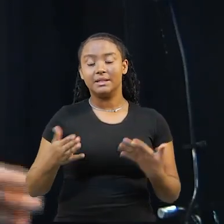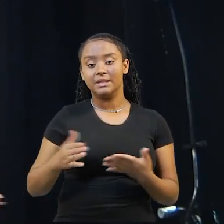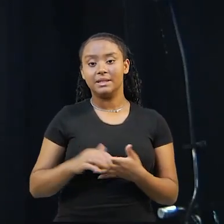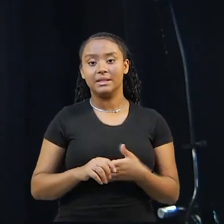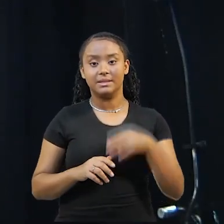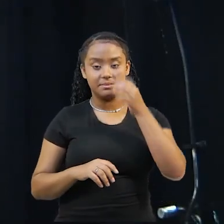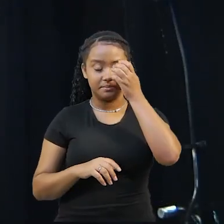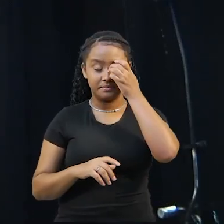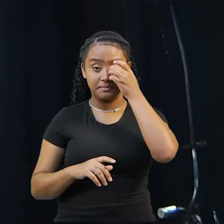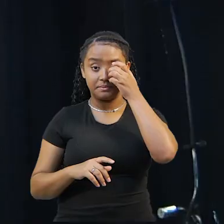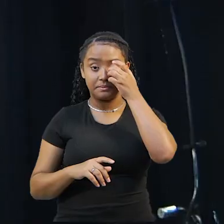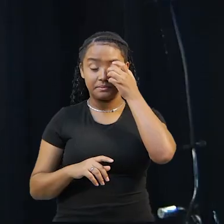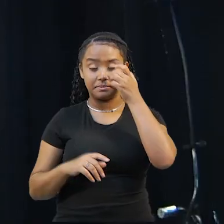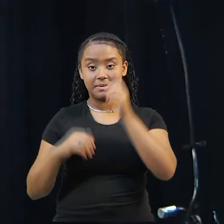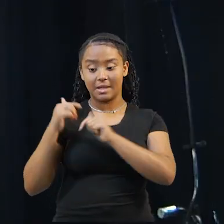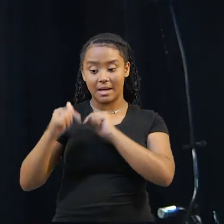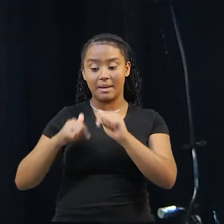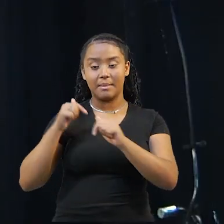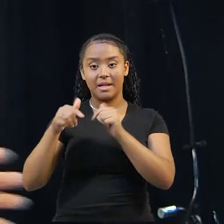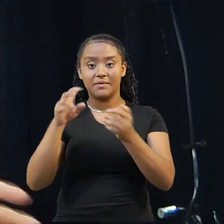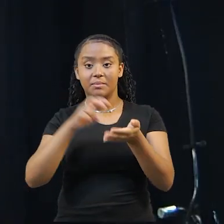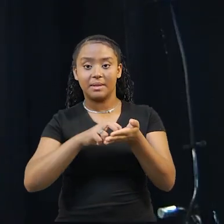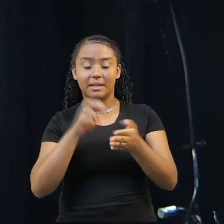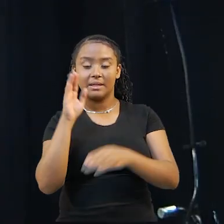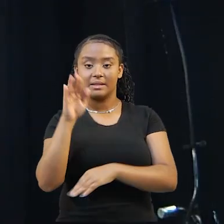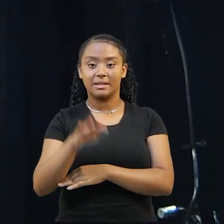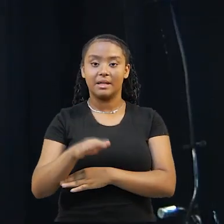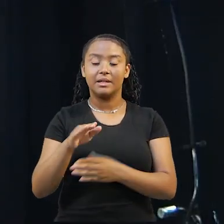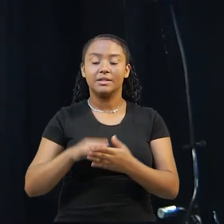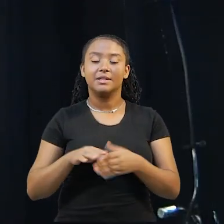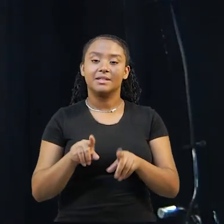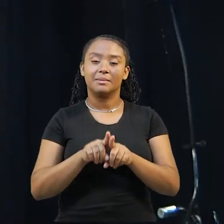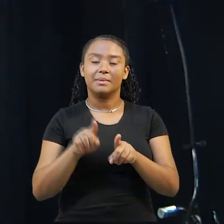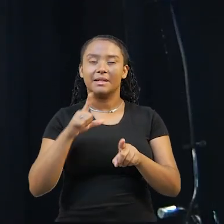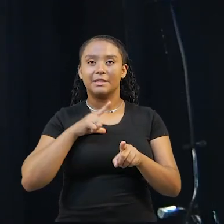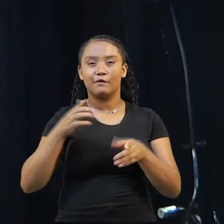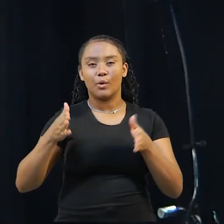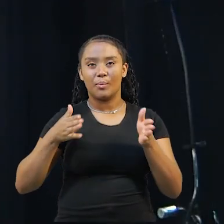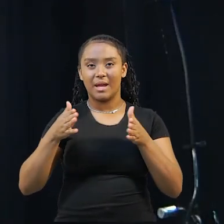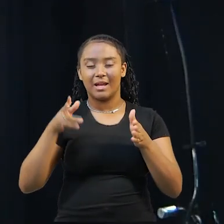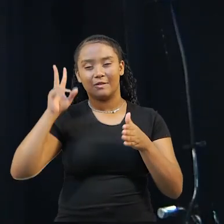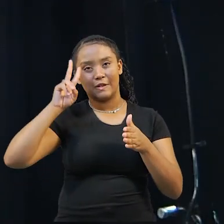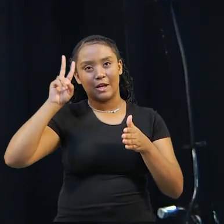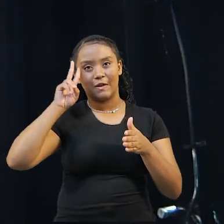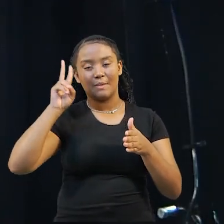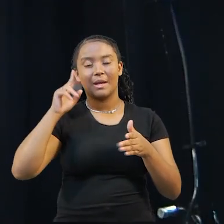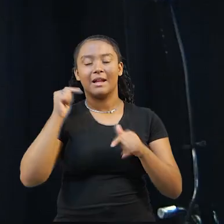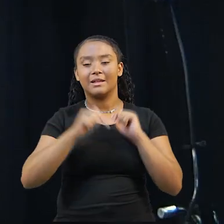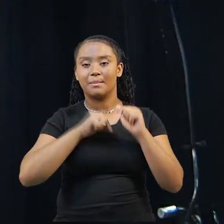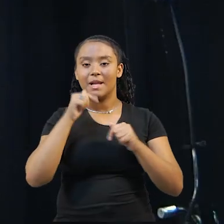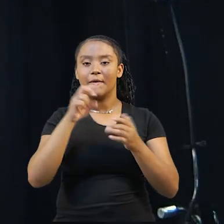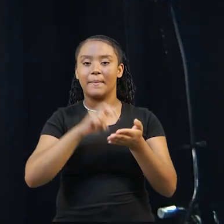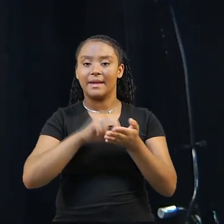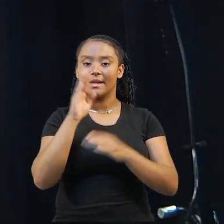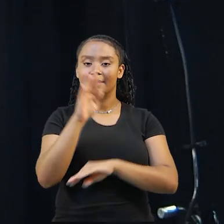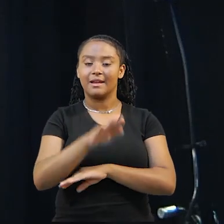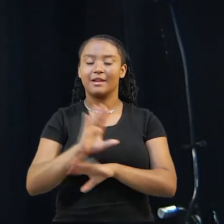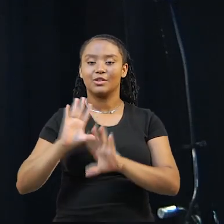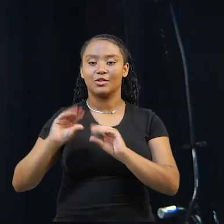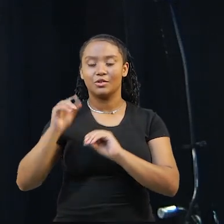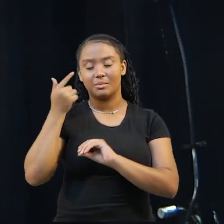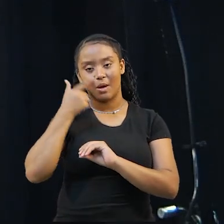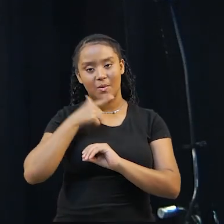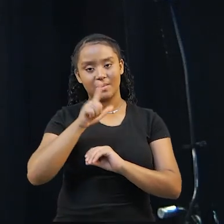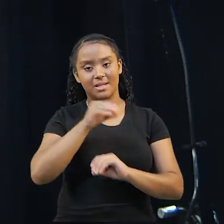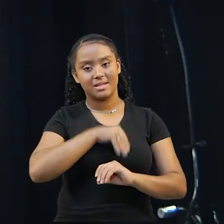E trabalhava manhã, tarde e durante um período manhã, tarde e noite, assim, para conseguir sustentar a gente, né? Infelizmente,